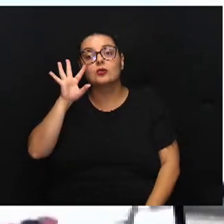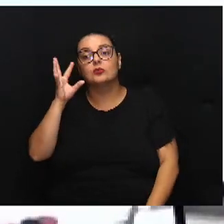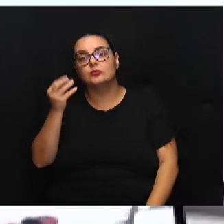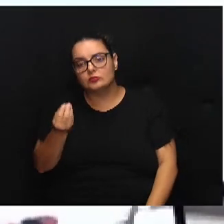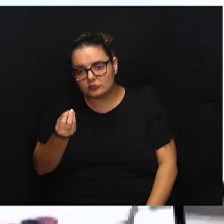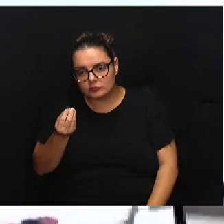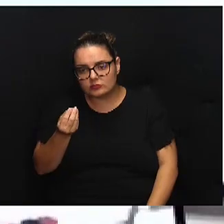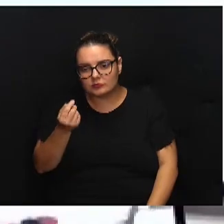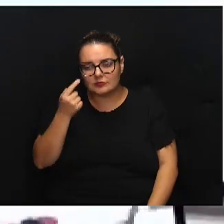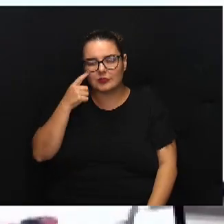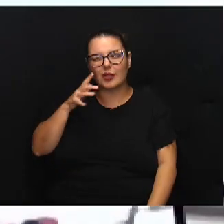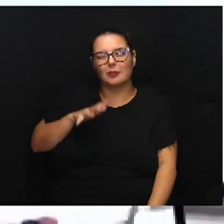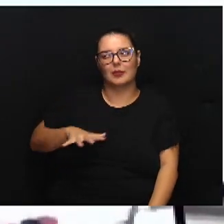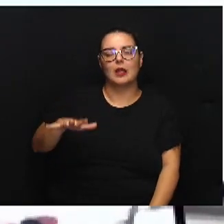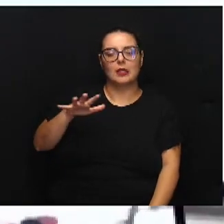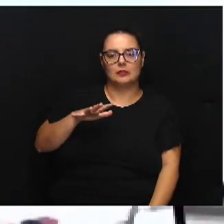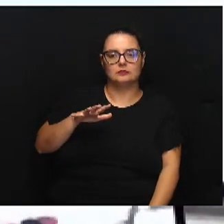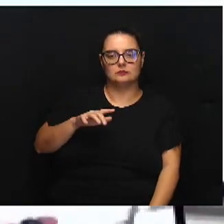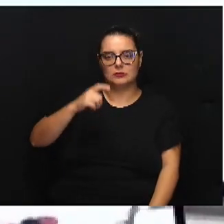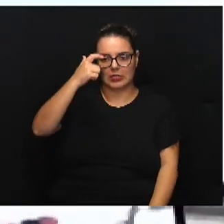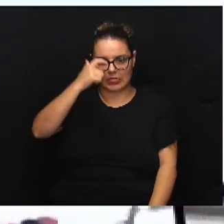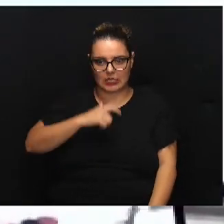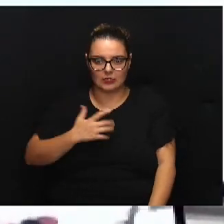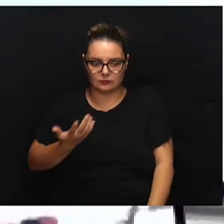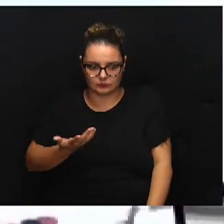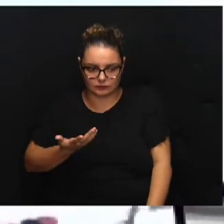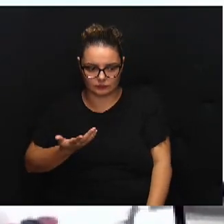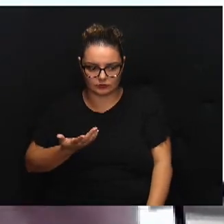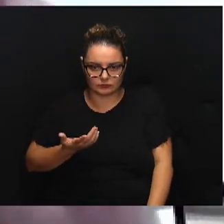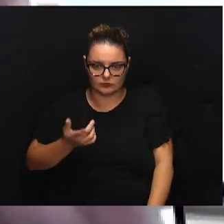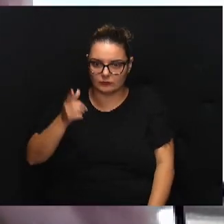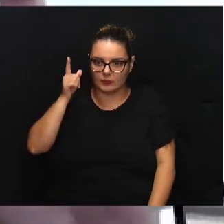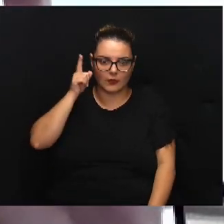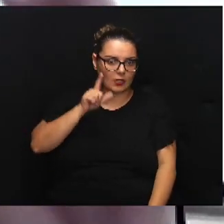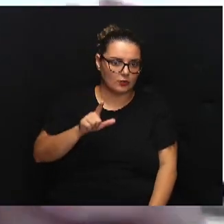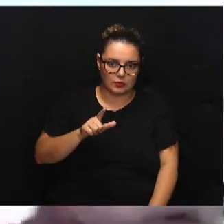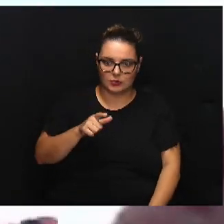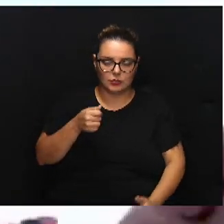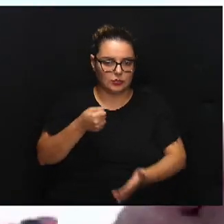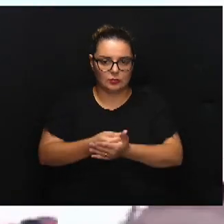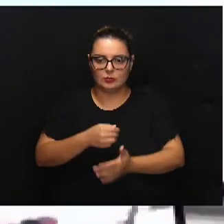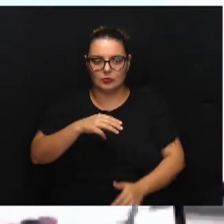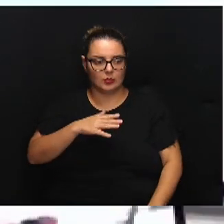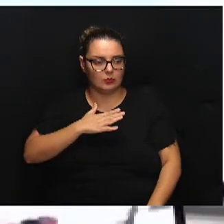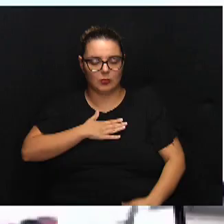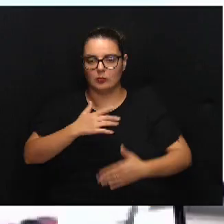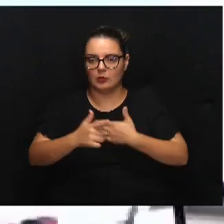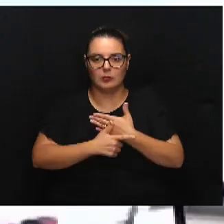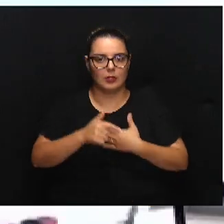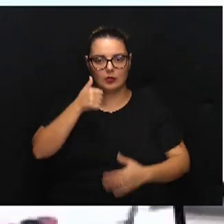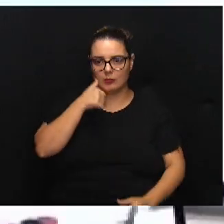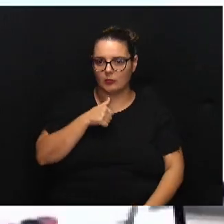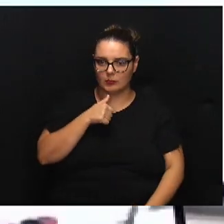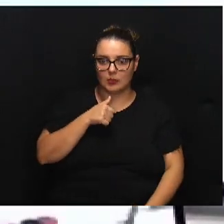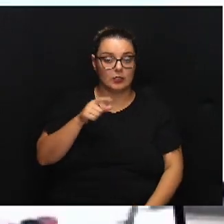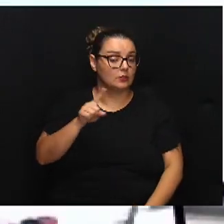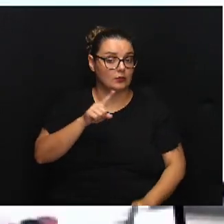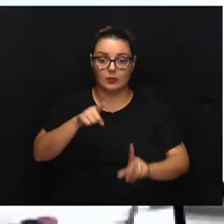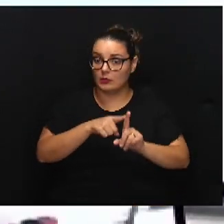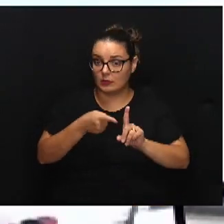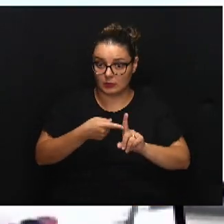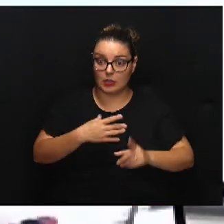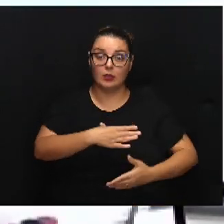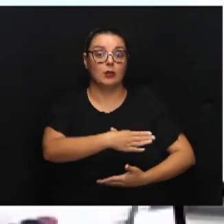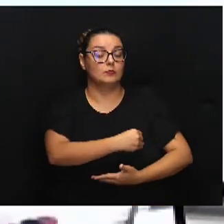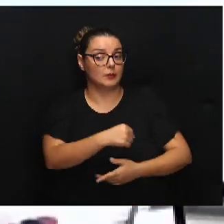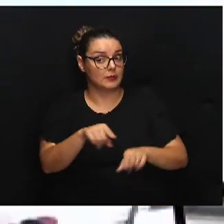uma impressão de que eu vou ser, vamos dizer assim, eu não consegui cumprir o meu papel como mulher. Isso não é só com o parto, com a amamentação